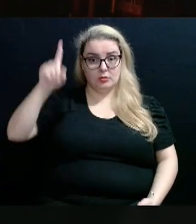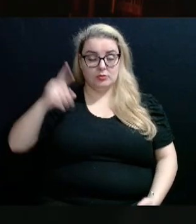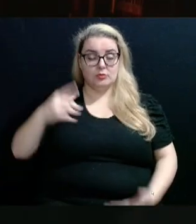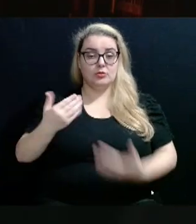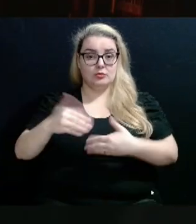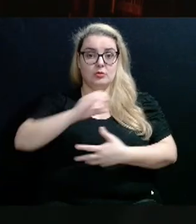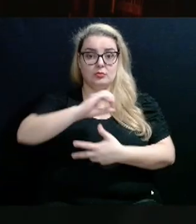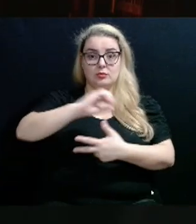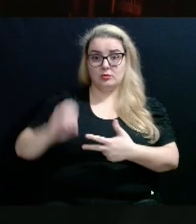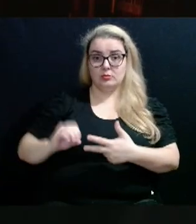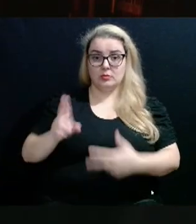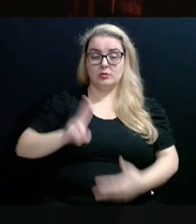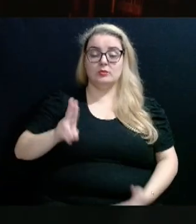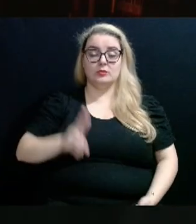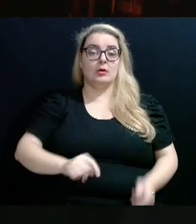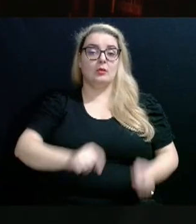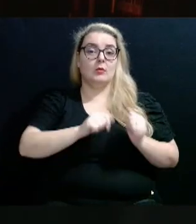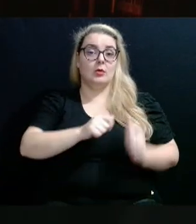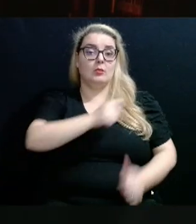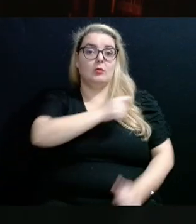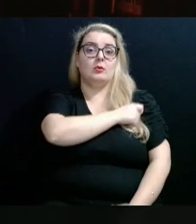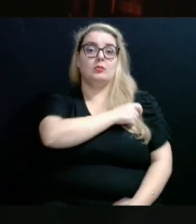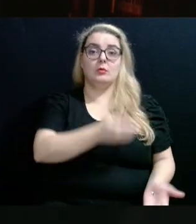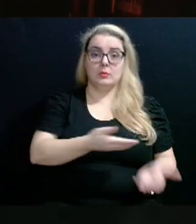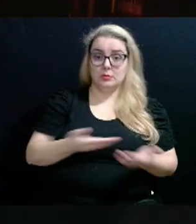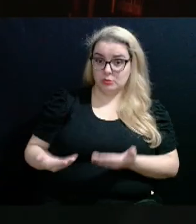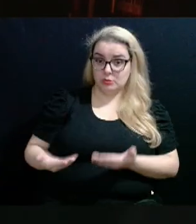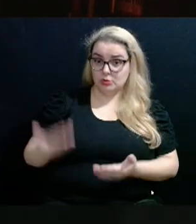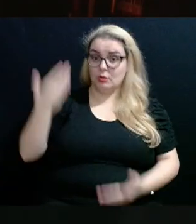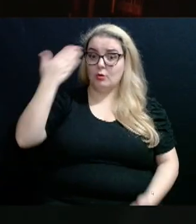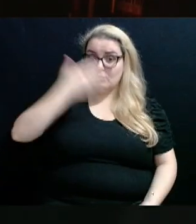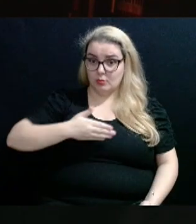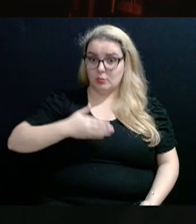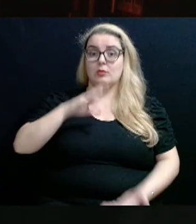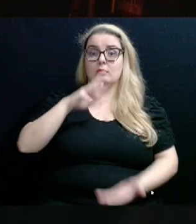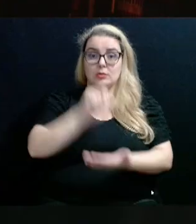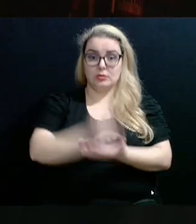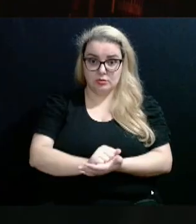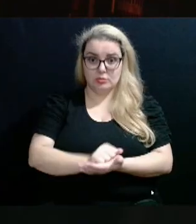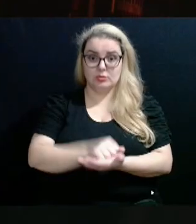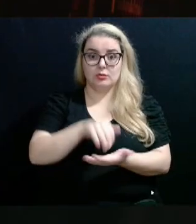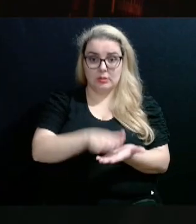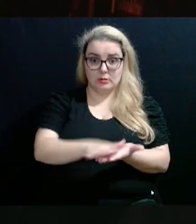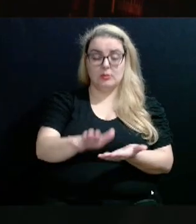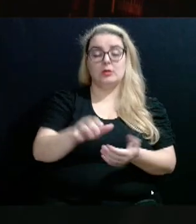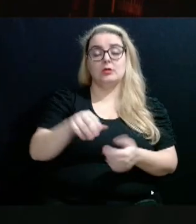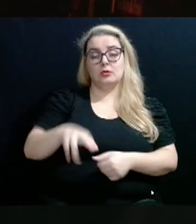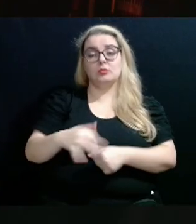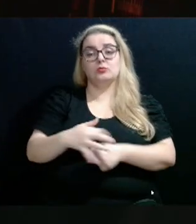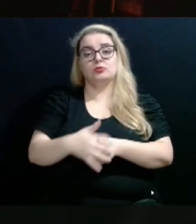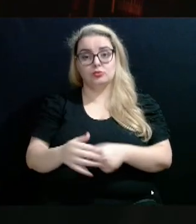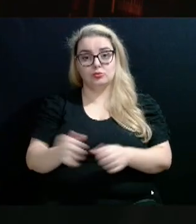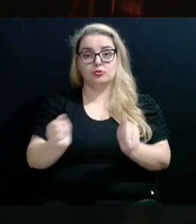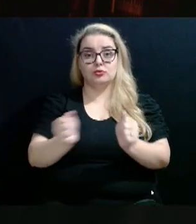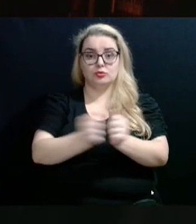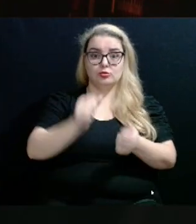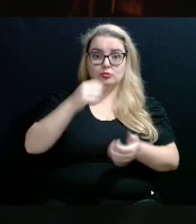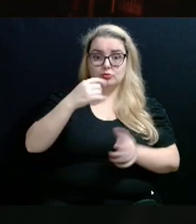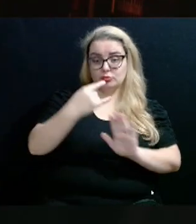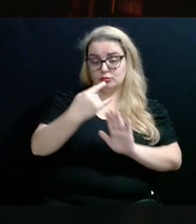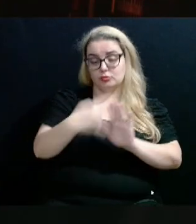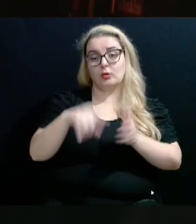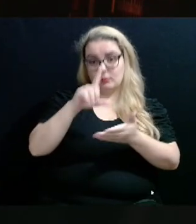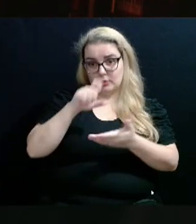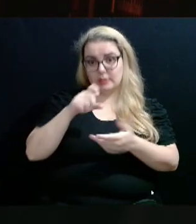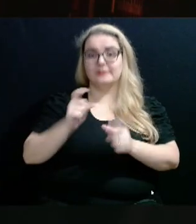deverá apresentar comprovante de inscrição impresso ou digital, junto de documento com foto. A reunião também é aberta ao